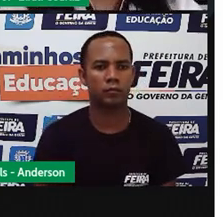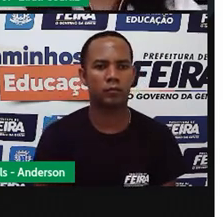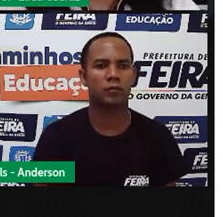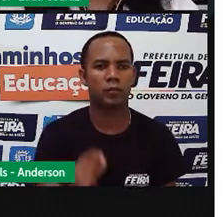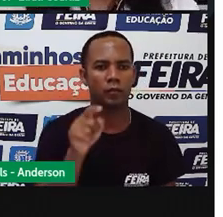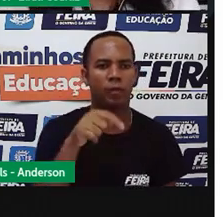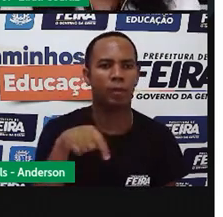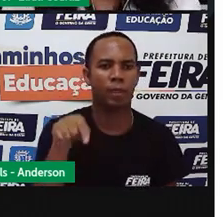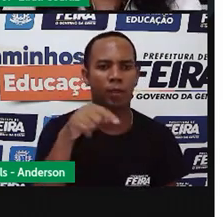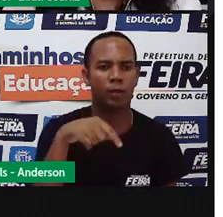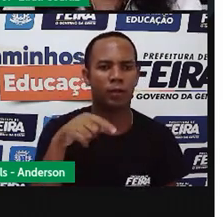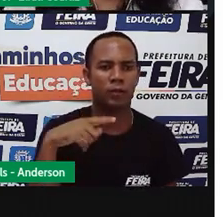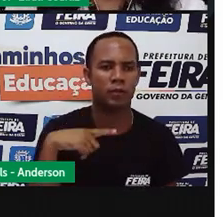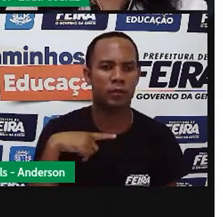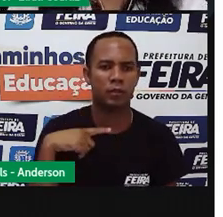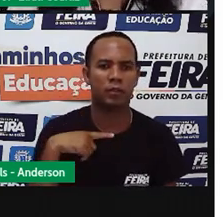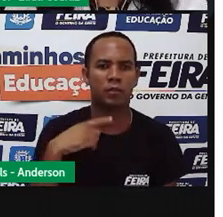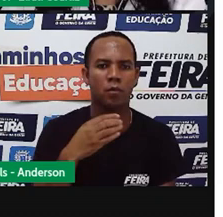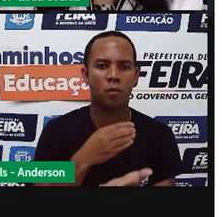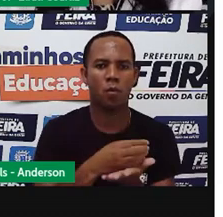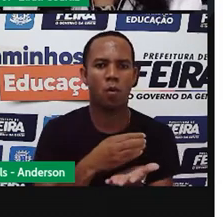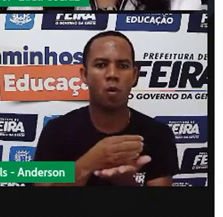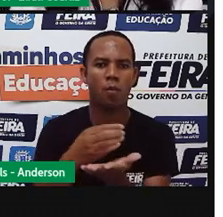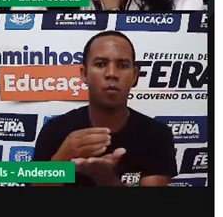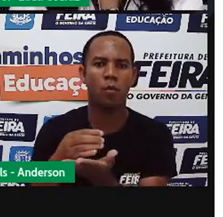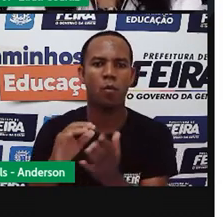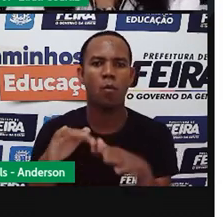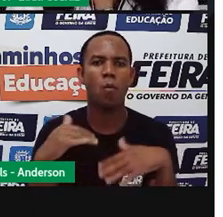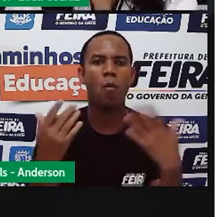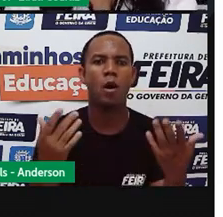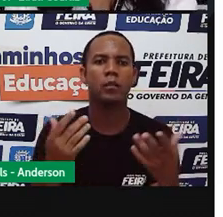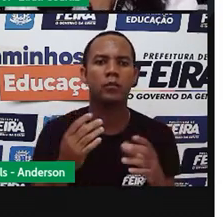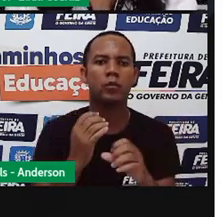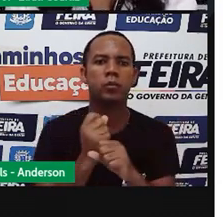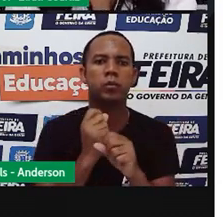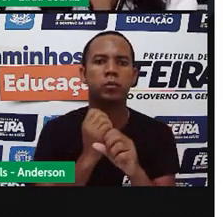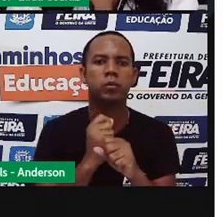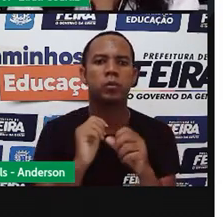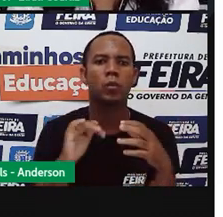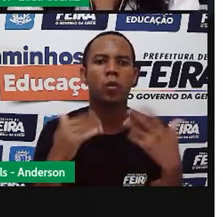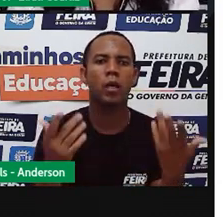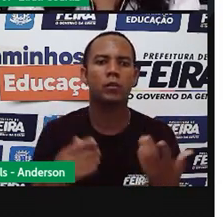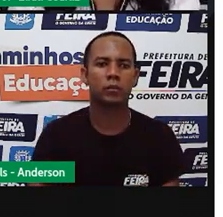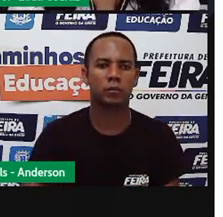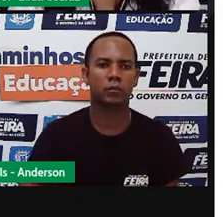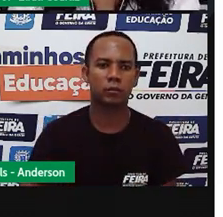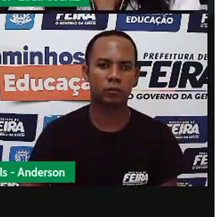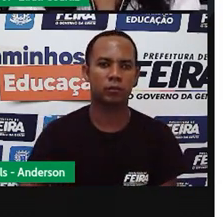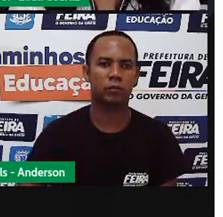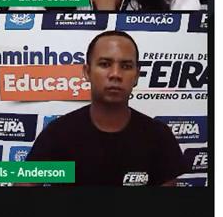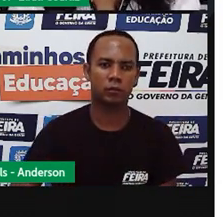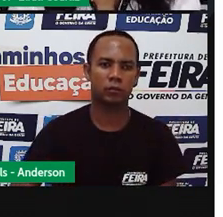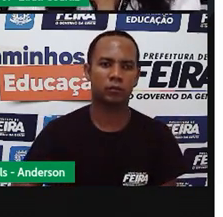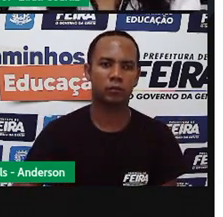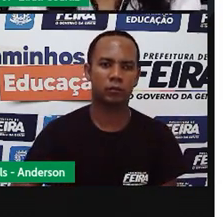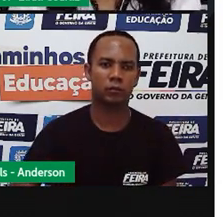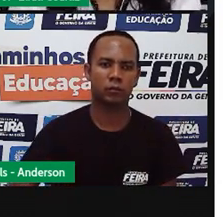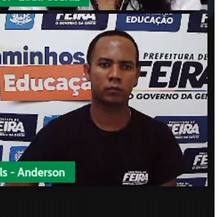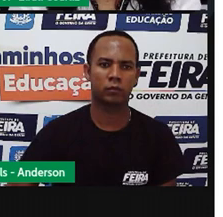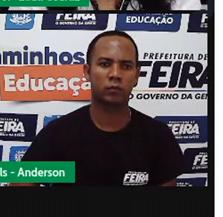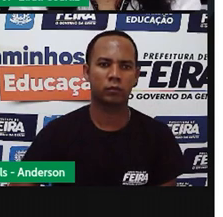Nós temos quantos copos aí? A prova vai dar um tempo para você contar quantos copos você tem. Vamos lá?